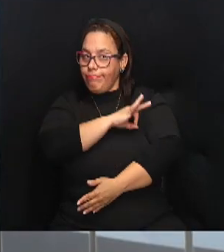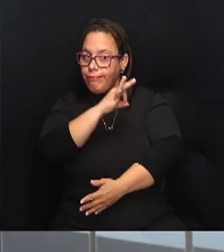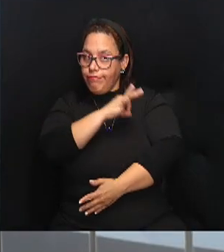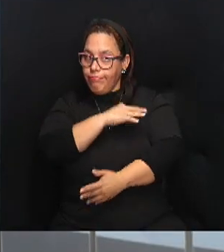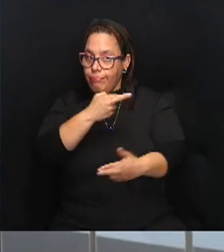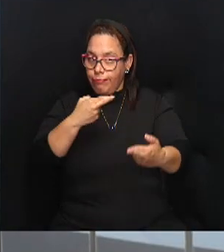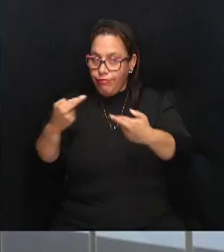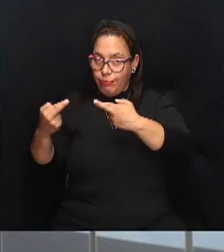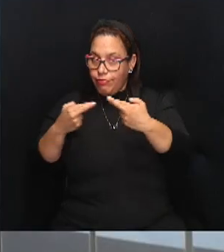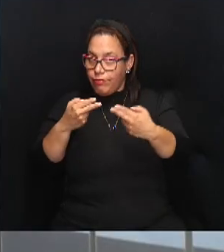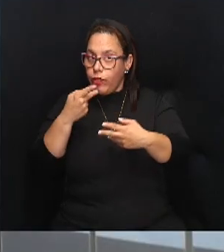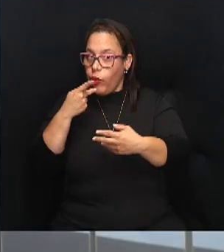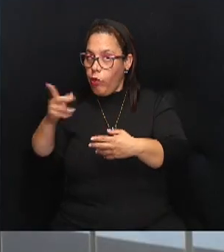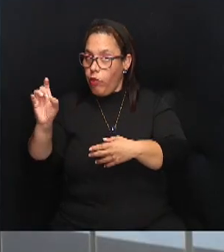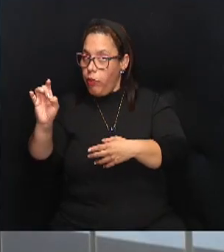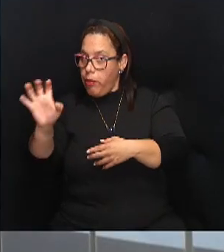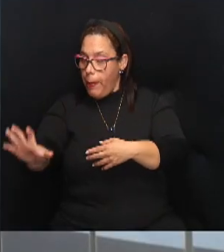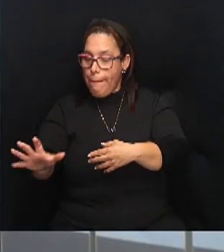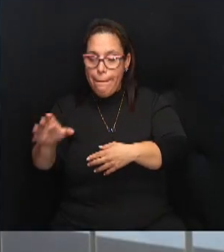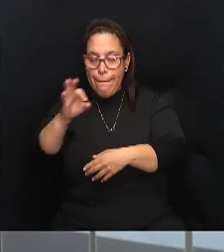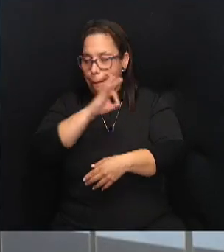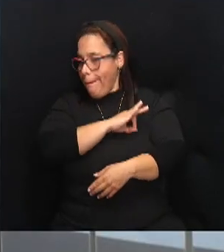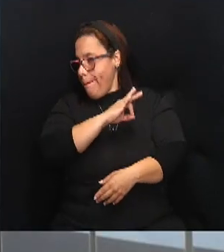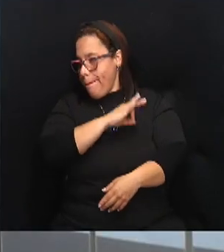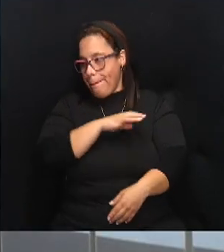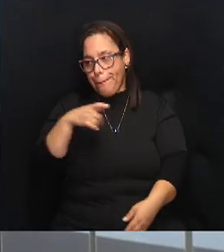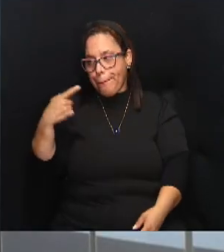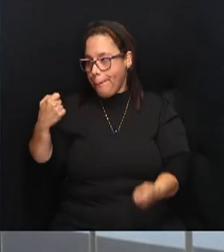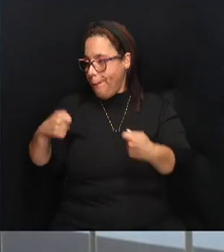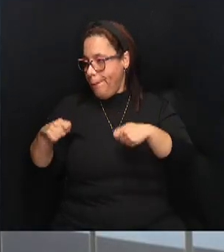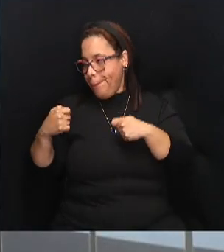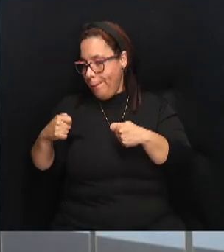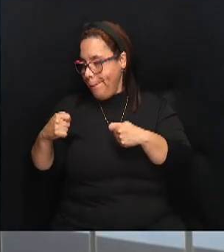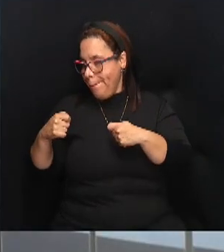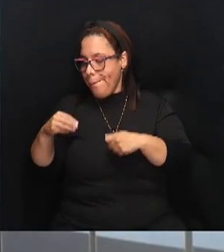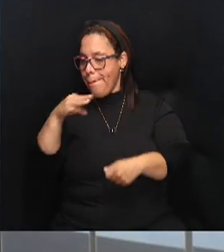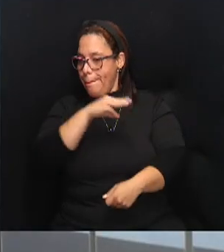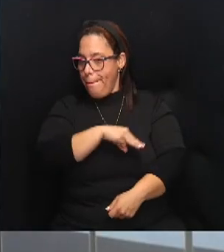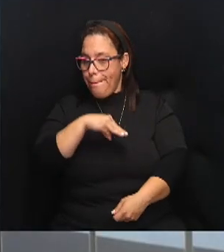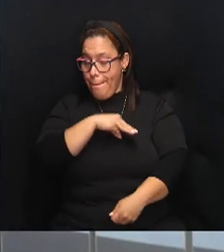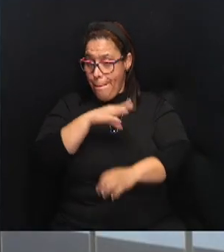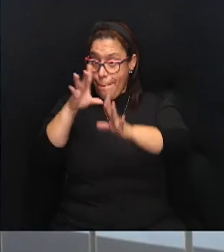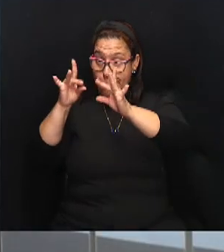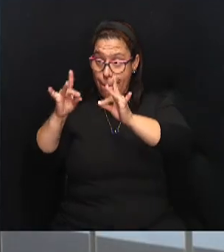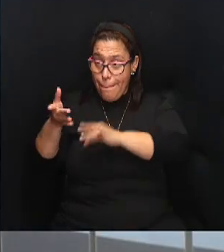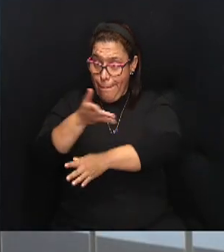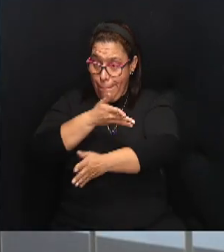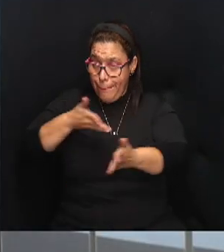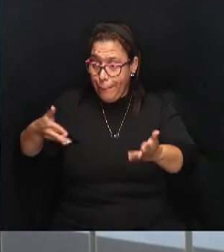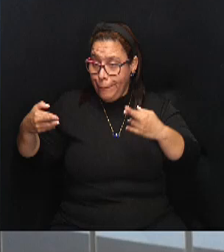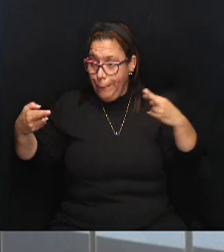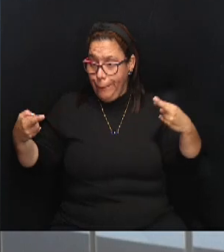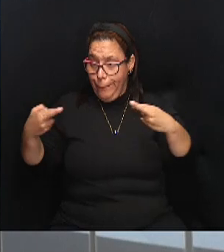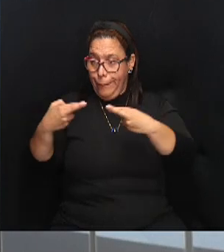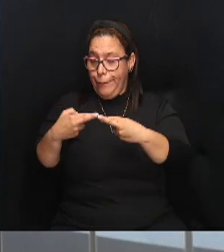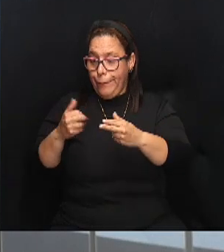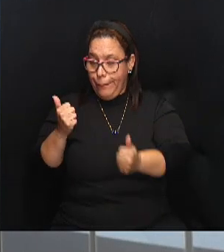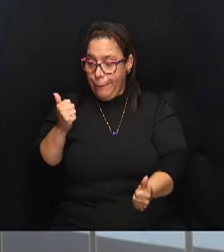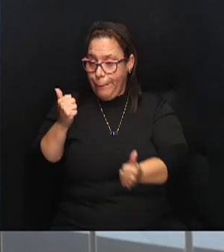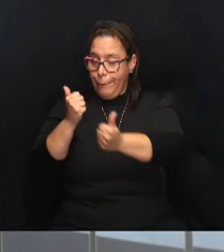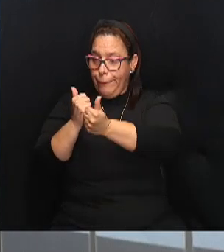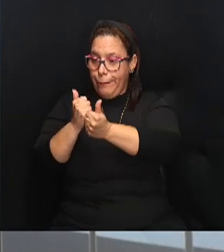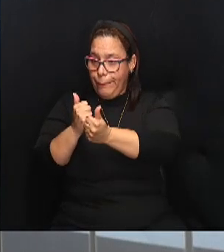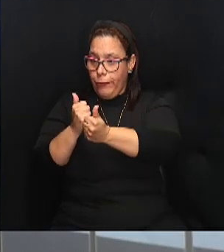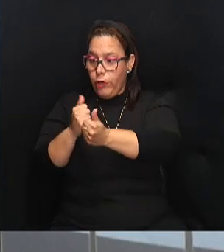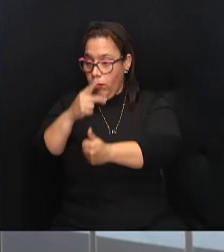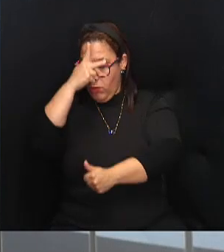que nem você falou, não é só a polícia, mas ele estaria com essa missão específica de participar dessa rede de assistência ao morador